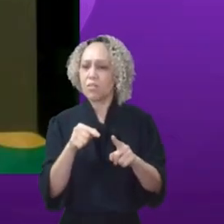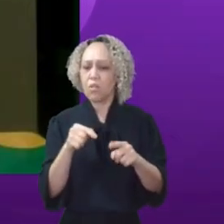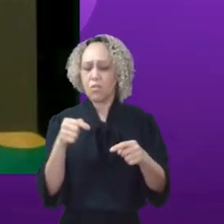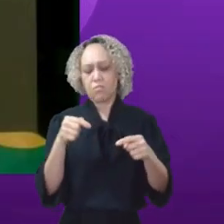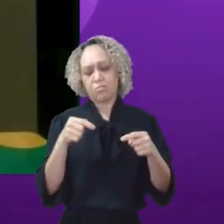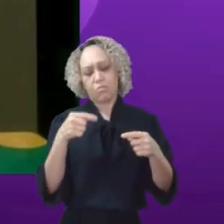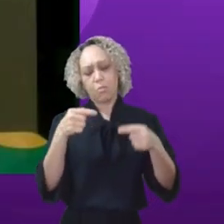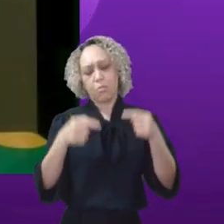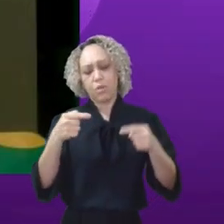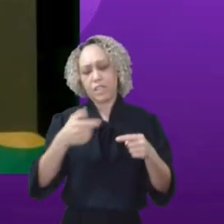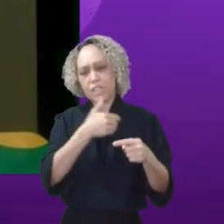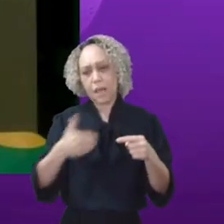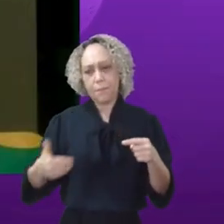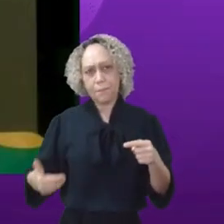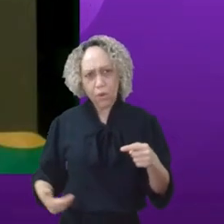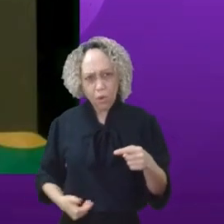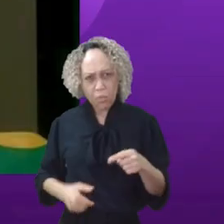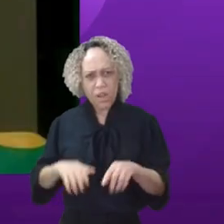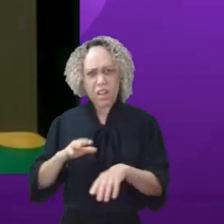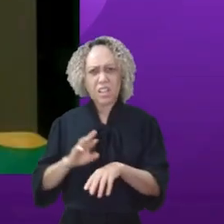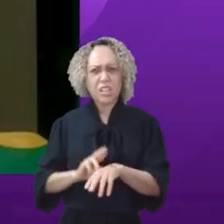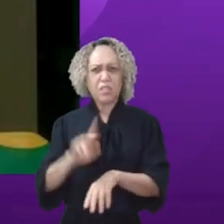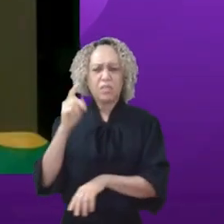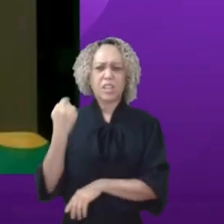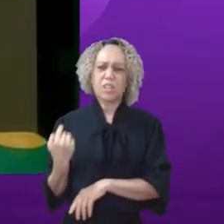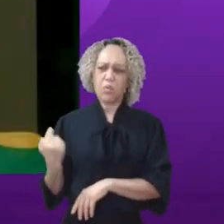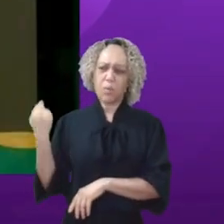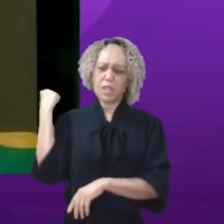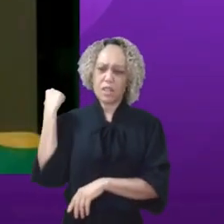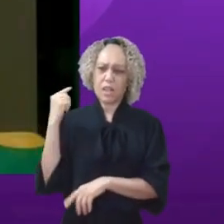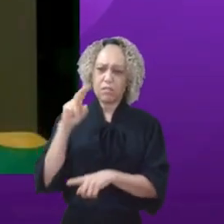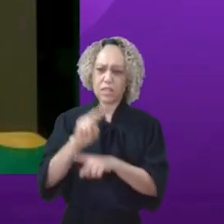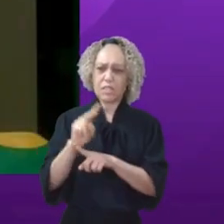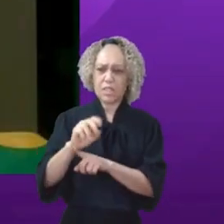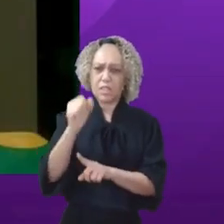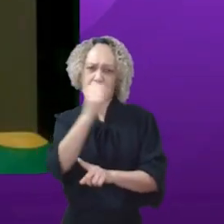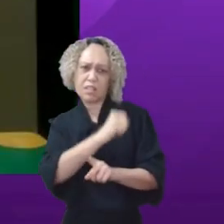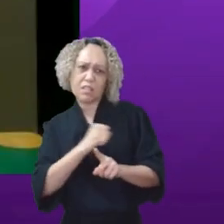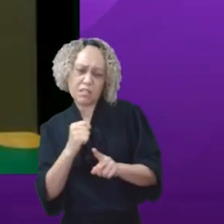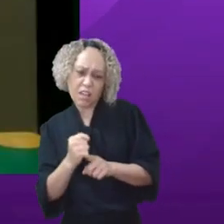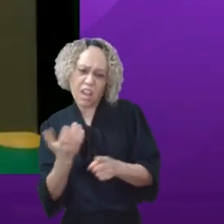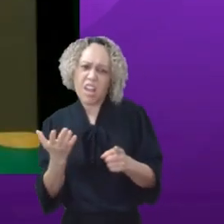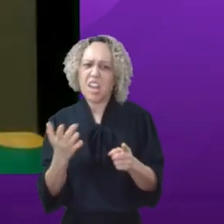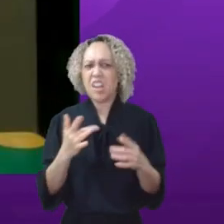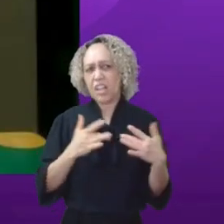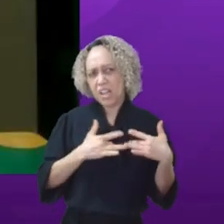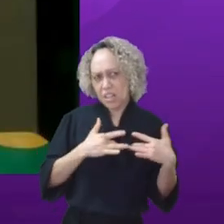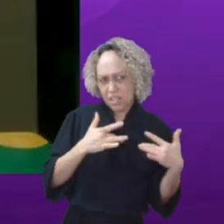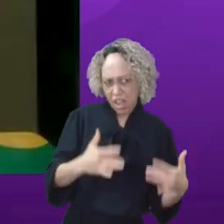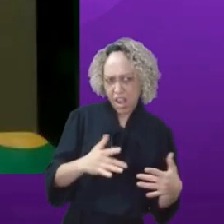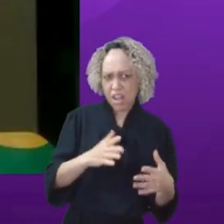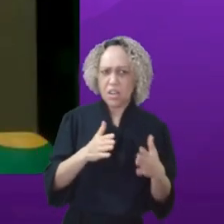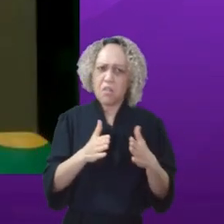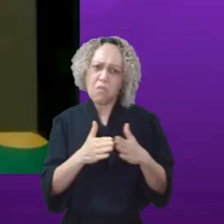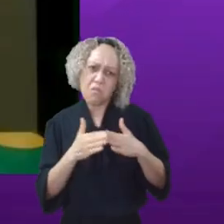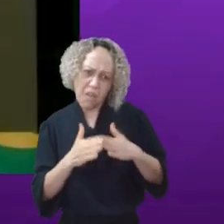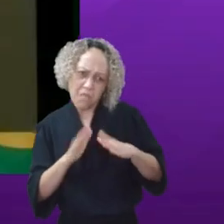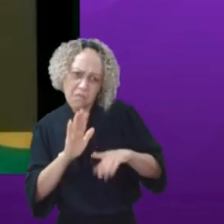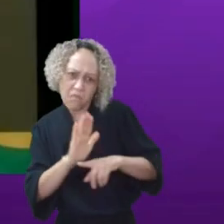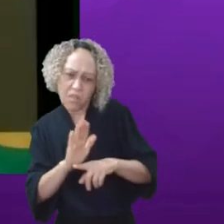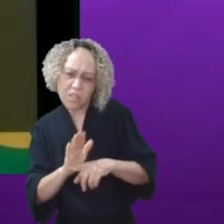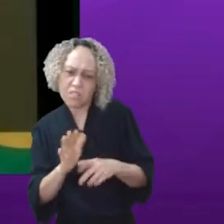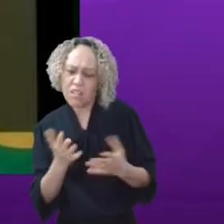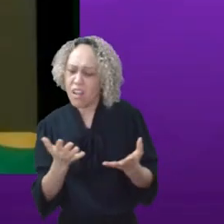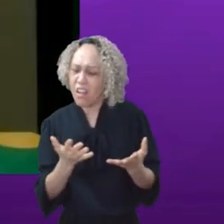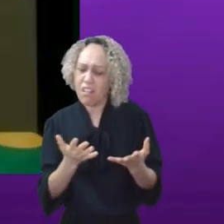se concebia antigamente, que a assistência social era benemerência, caridade, favor, assistencialismo,